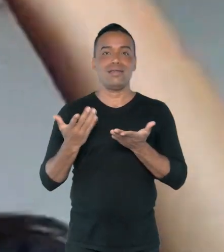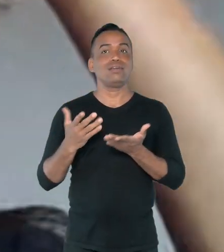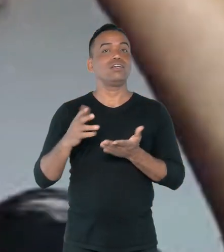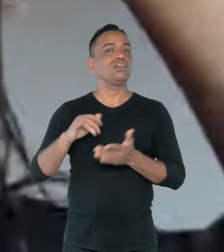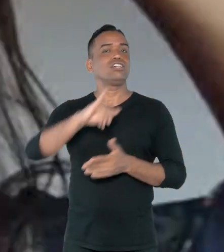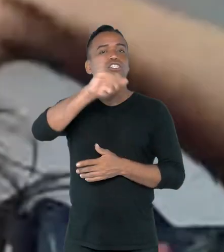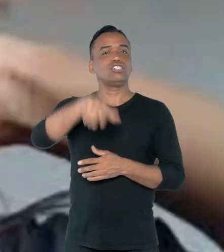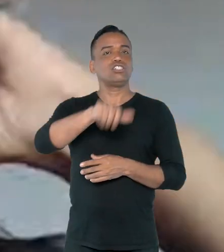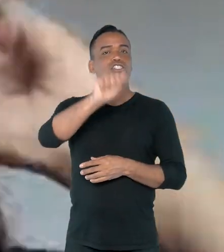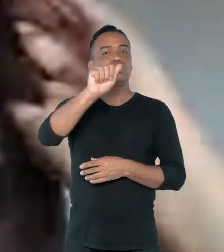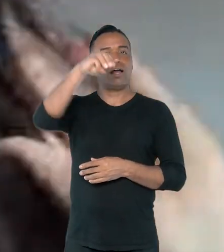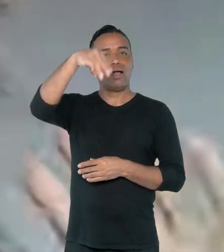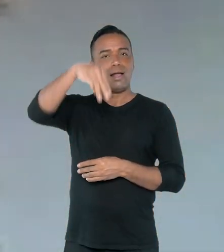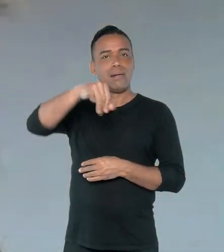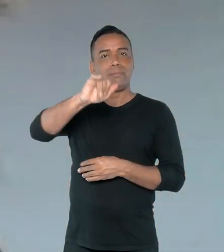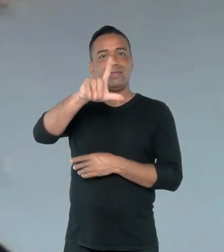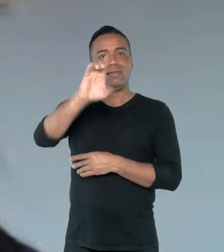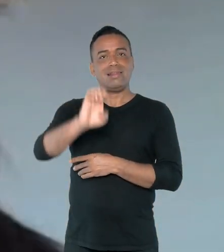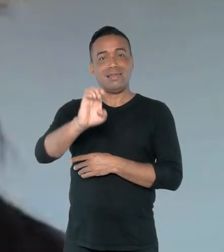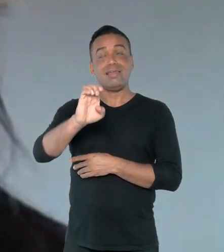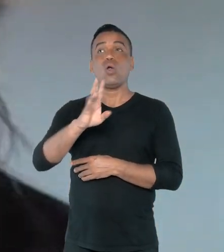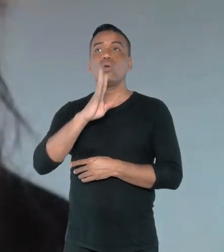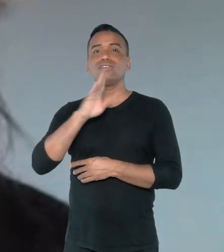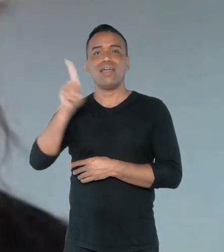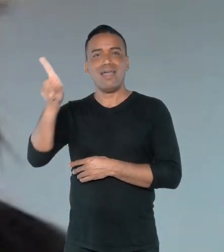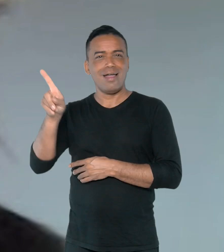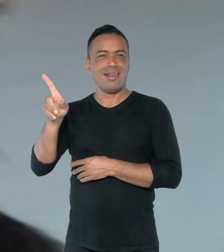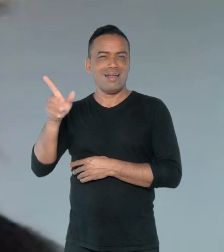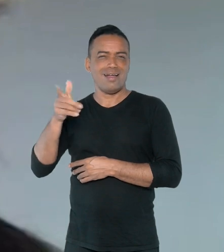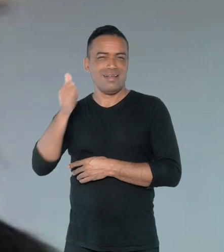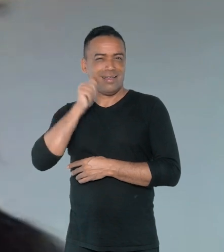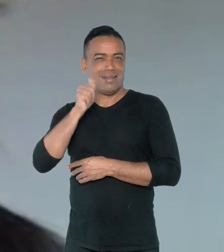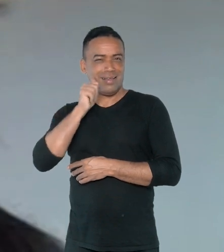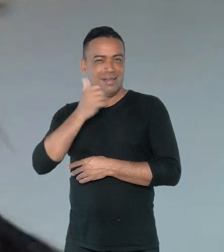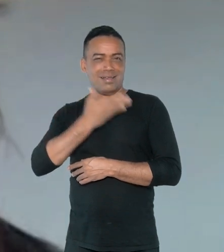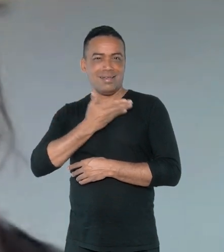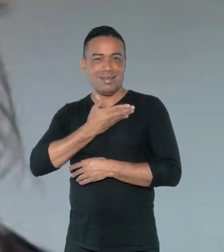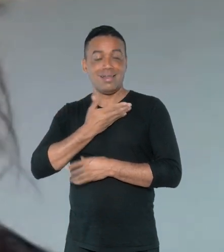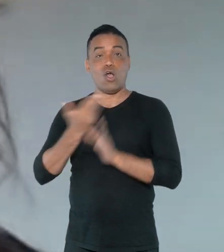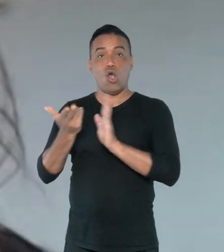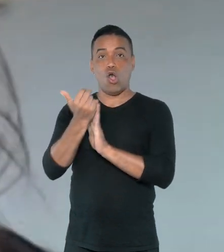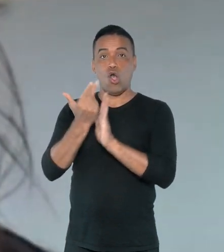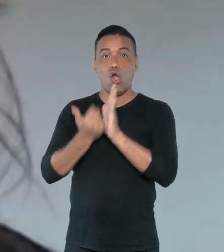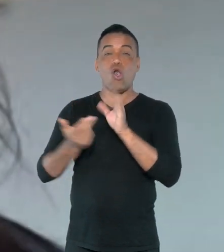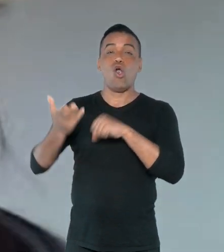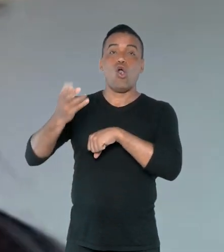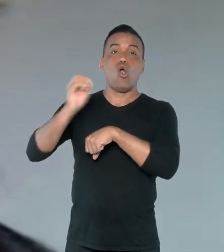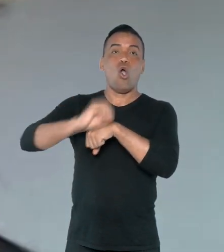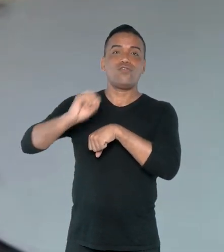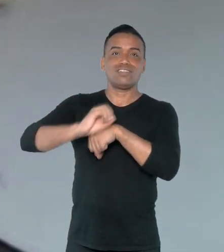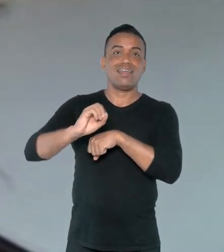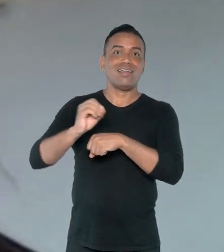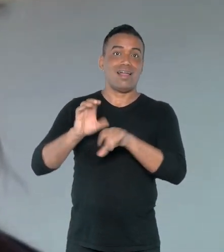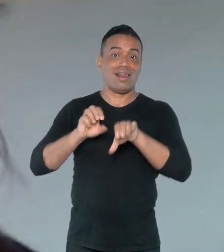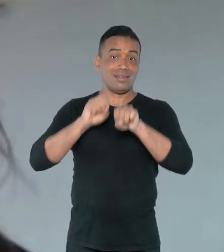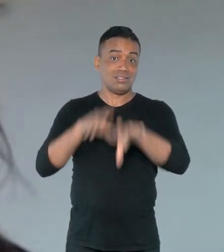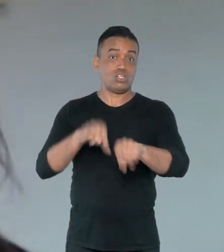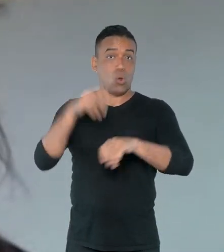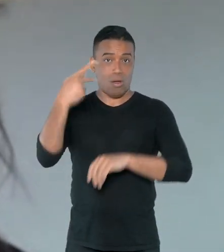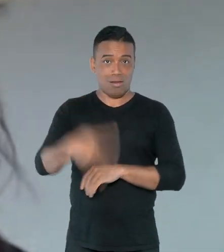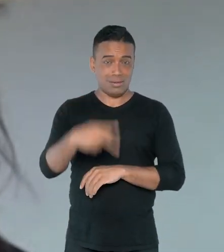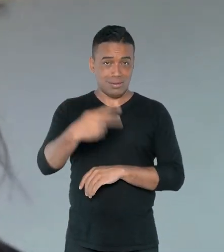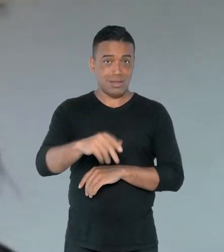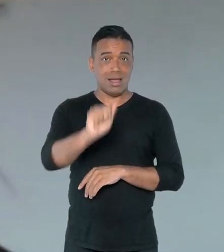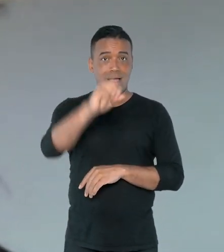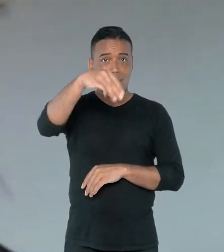Jamile. Eu conheci a Jamile numa oficina de ilustração que ela deu aqui em Amarantino. E